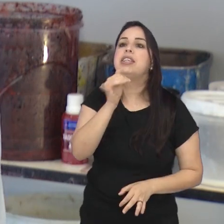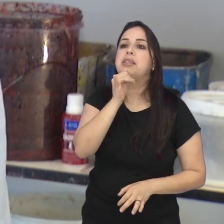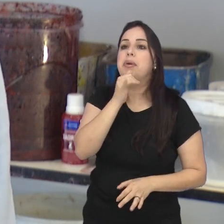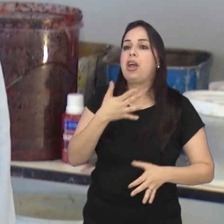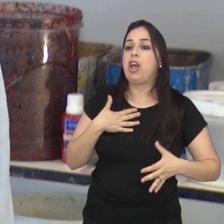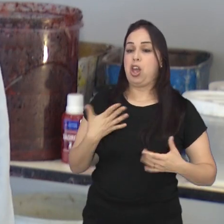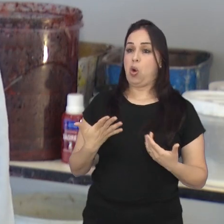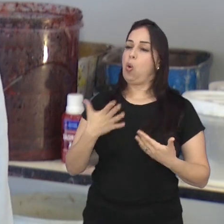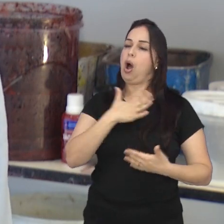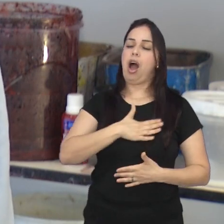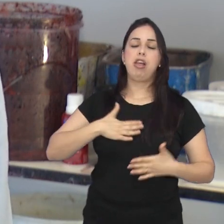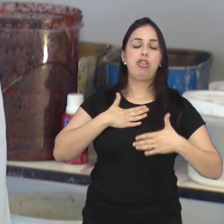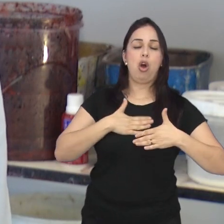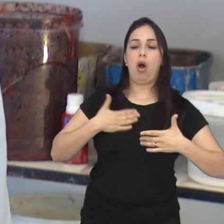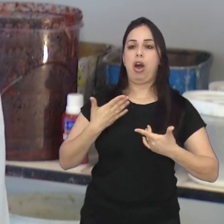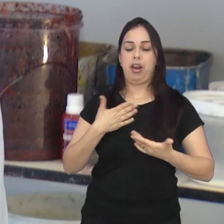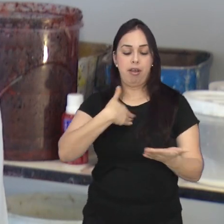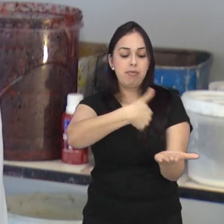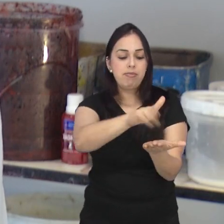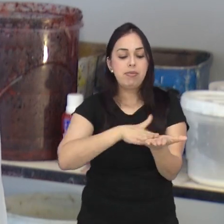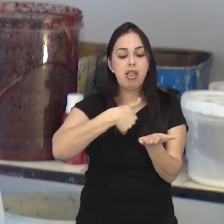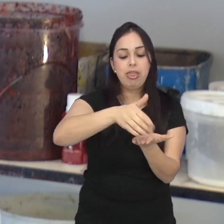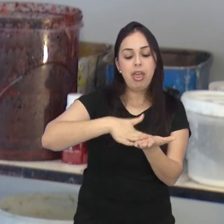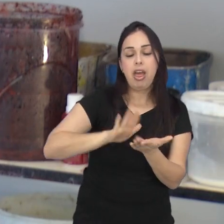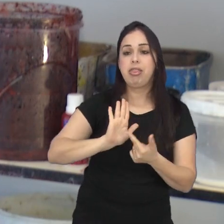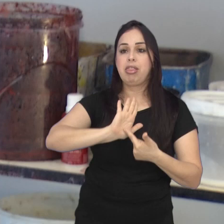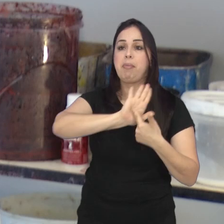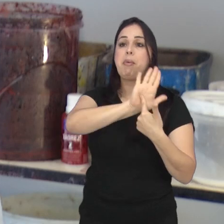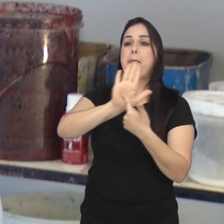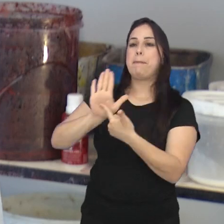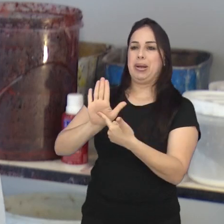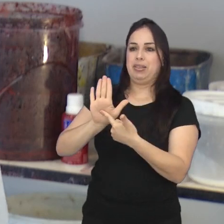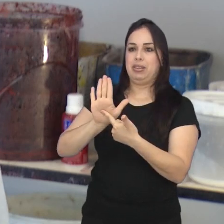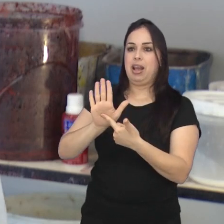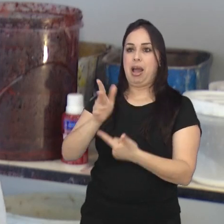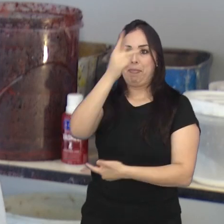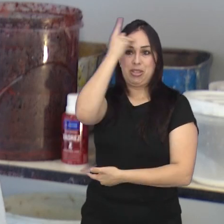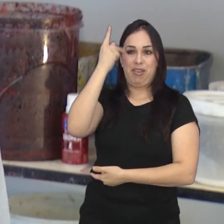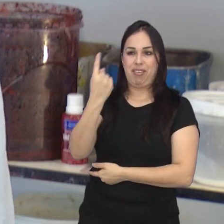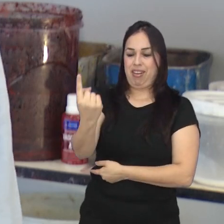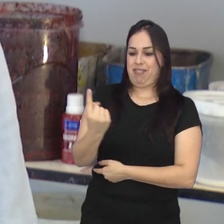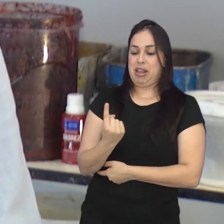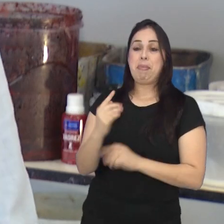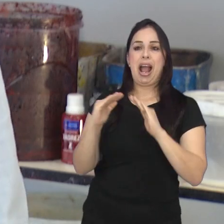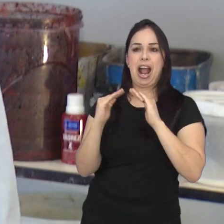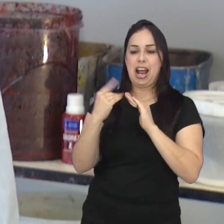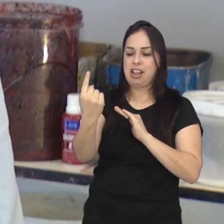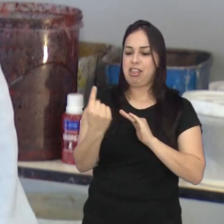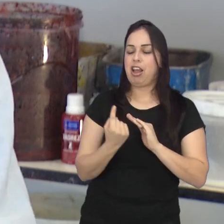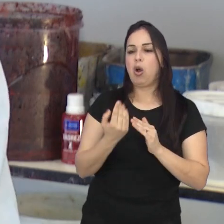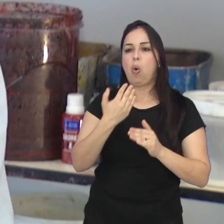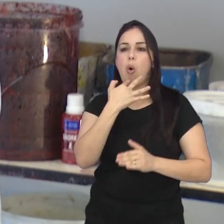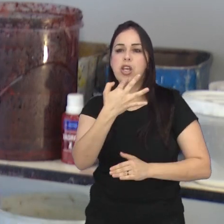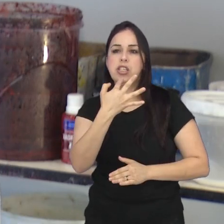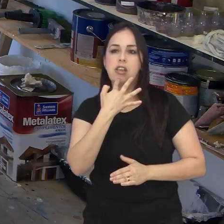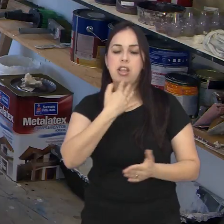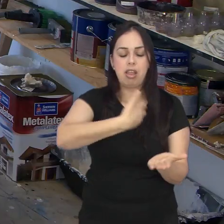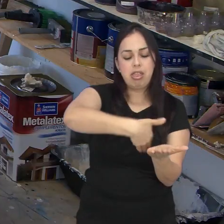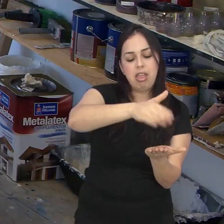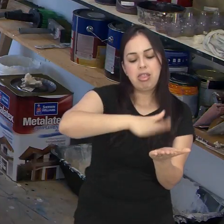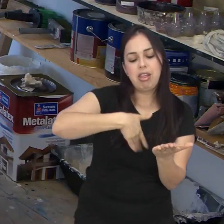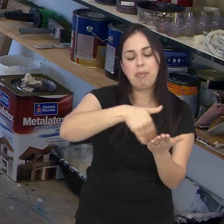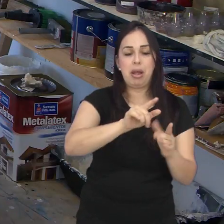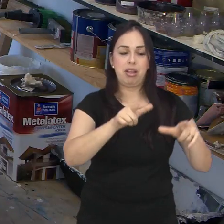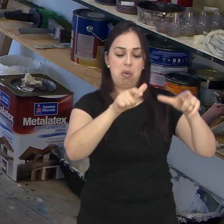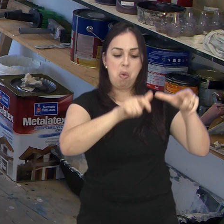gosto muito de mostrar o que eu faço, tá? Eu gosto muito de que uma pessoa fale, eu vou na sua casa para conhecer o seu trabalho, no seu